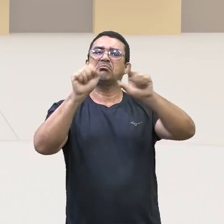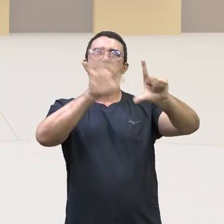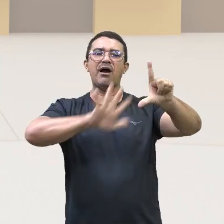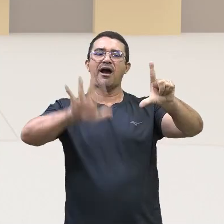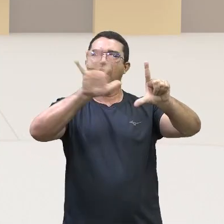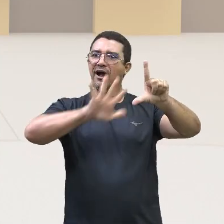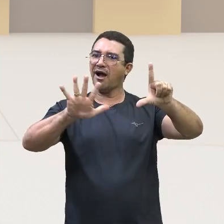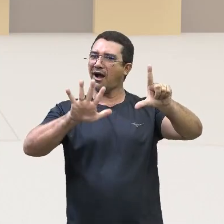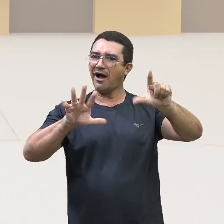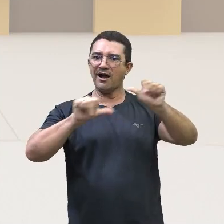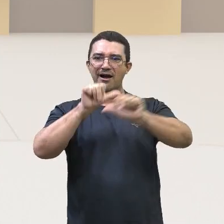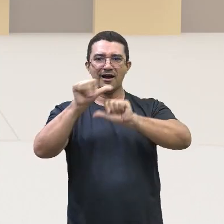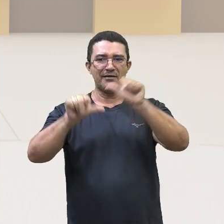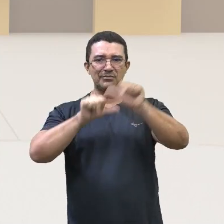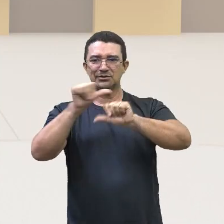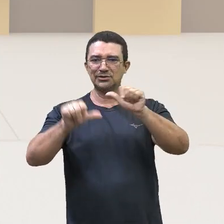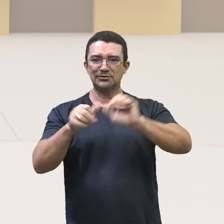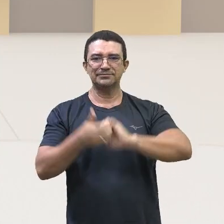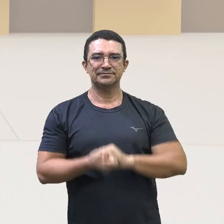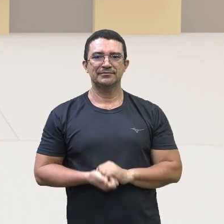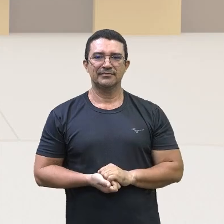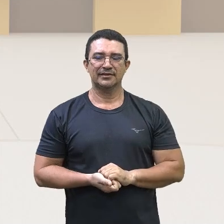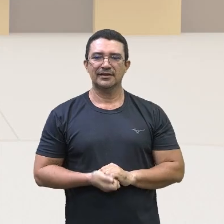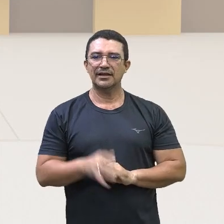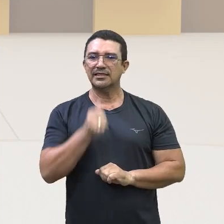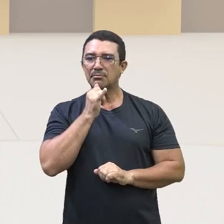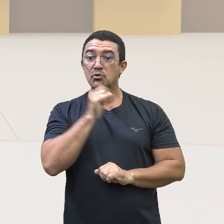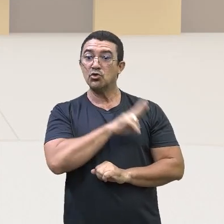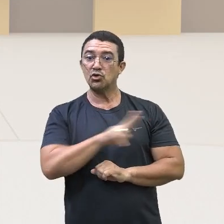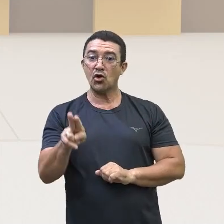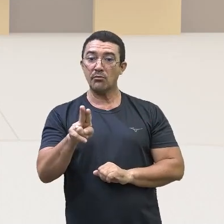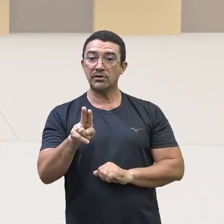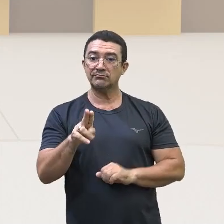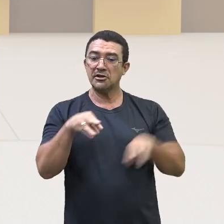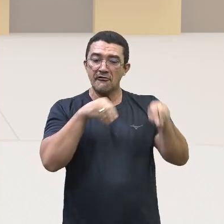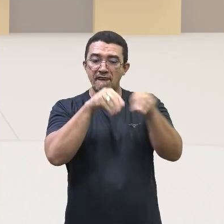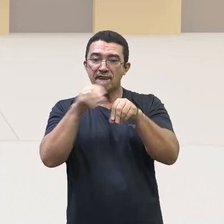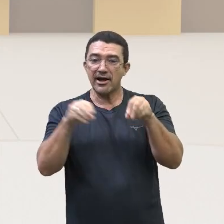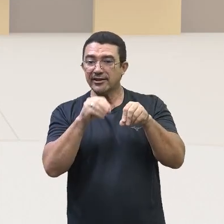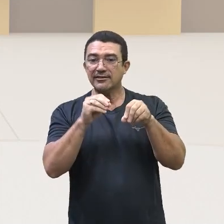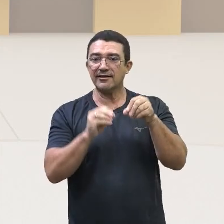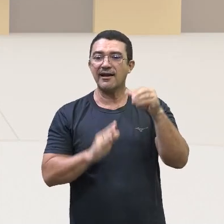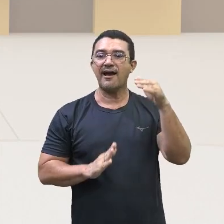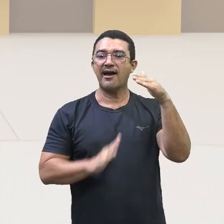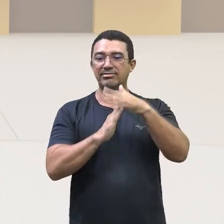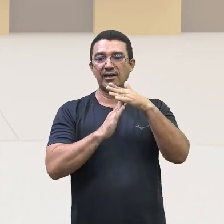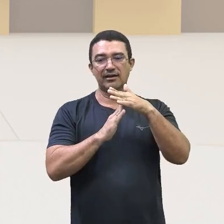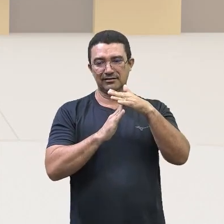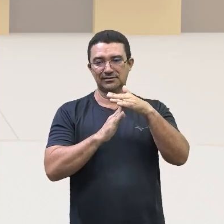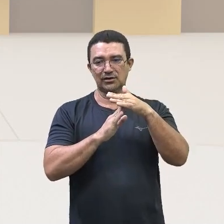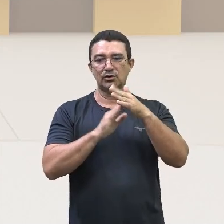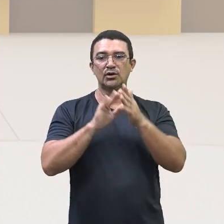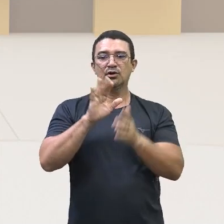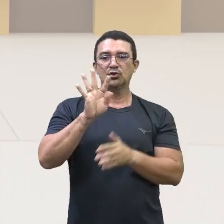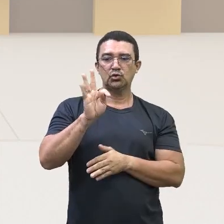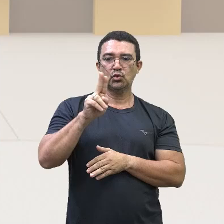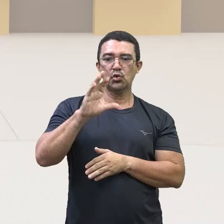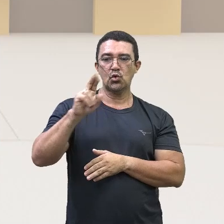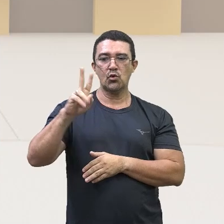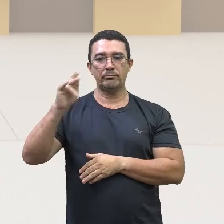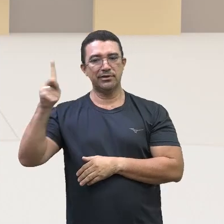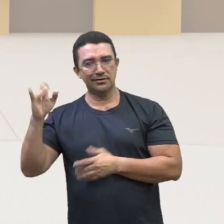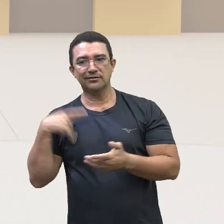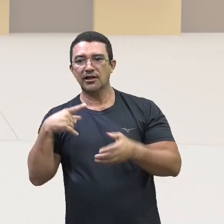só, farinha até o tucupi. Cai bem com tambaqui, açaí, pirarucu, né,